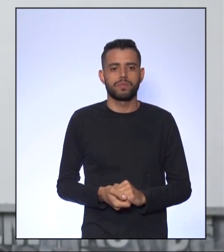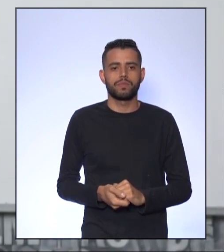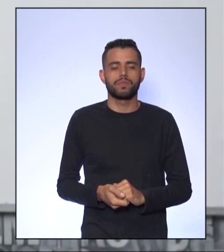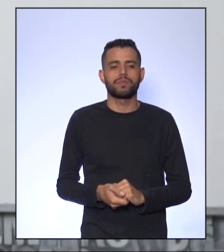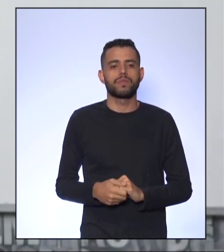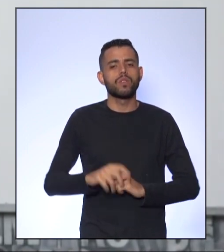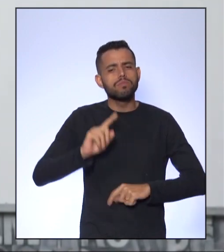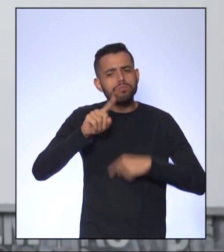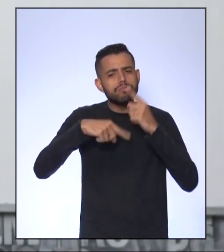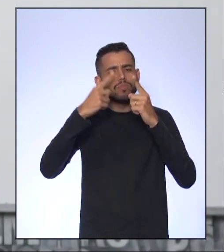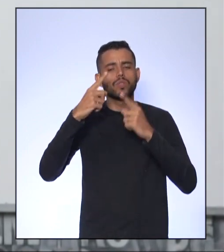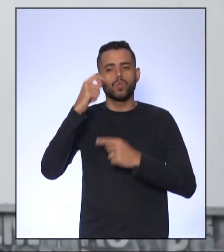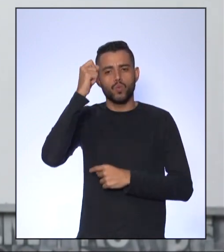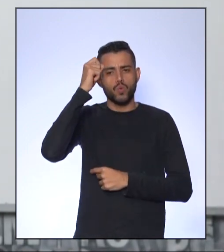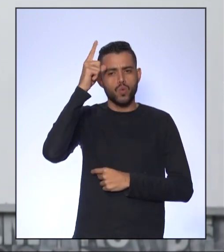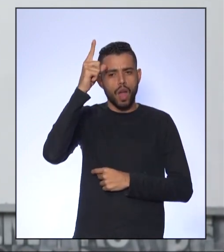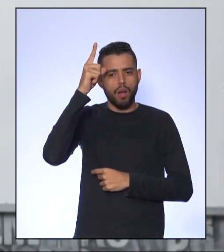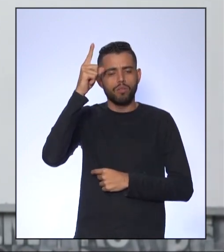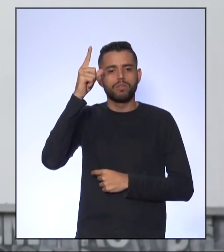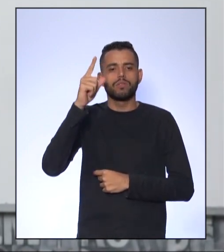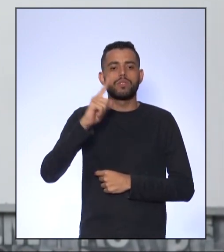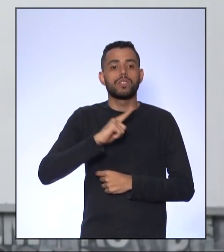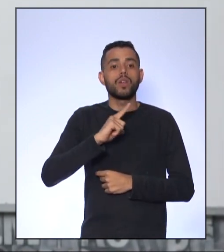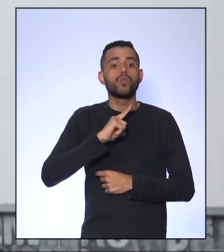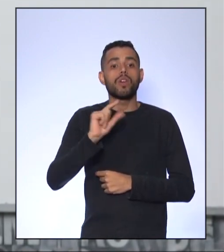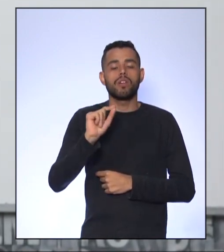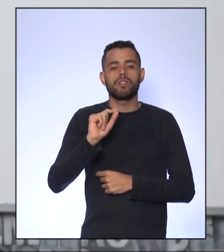evolução no que tange o